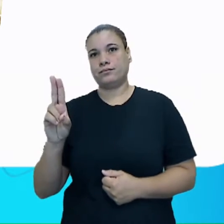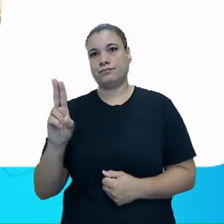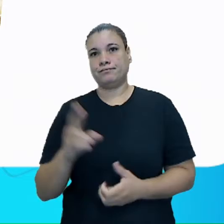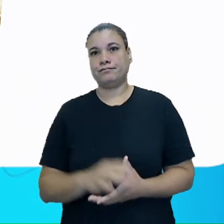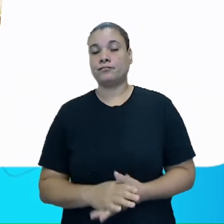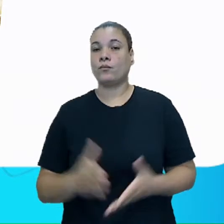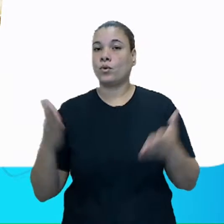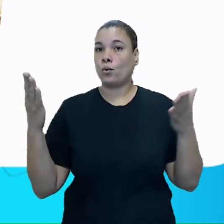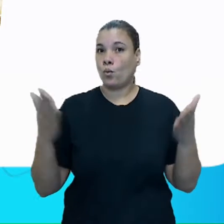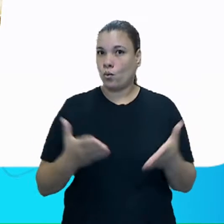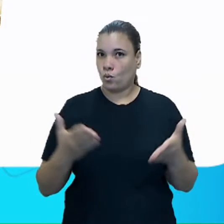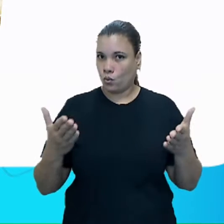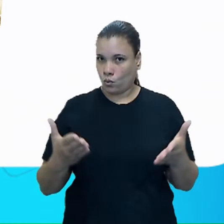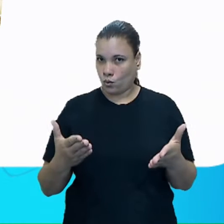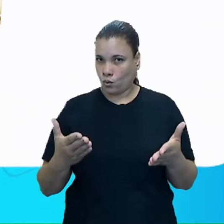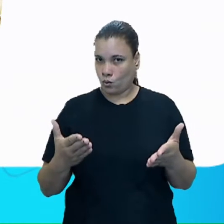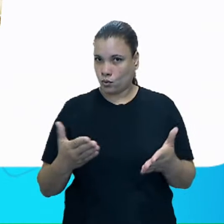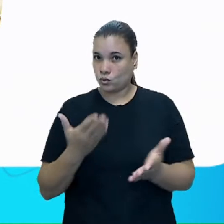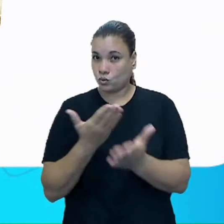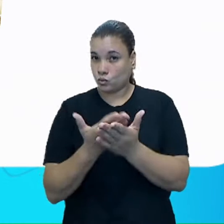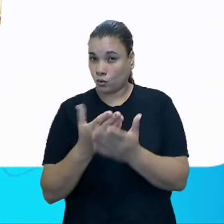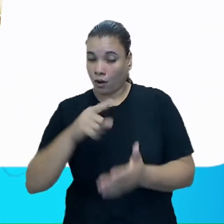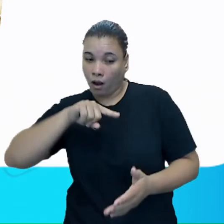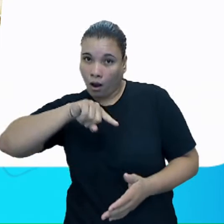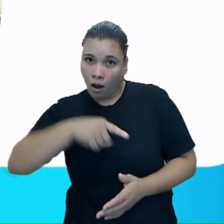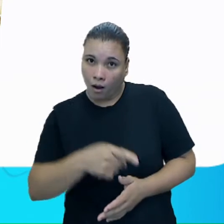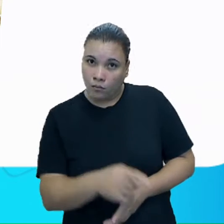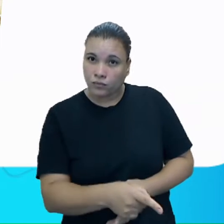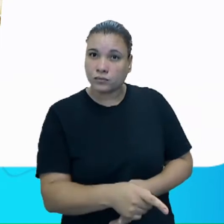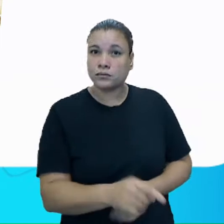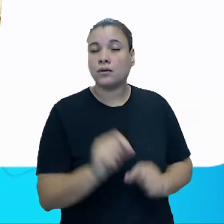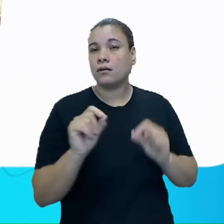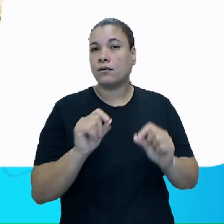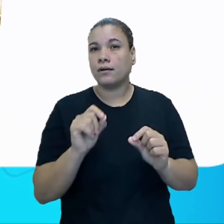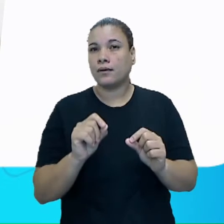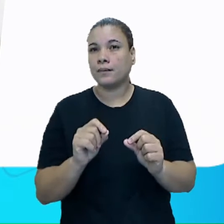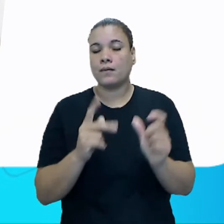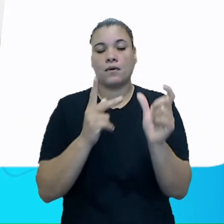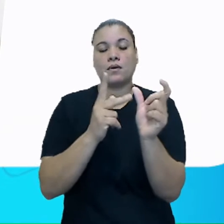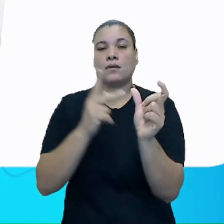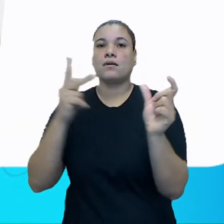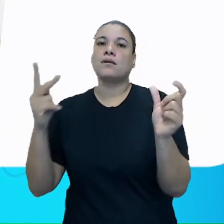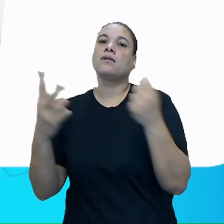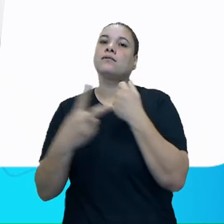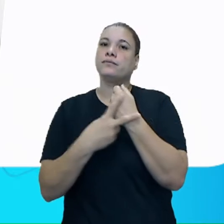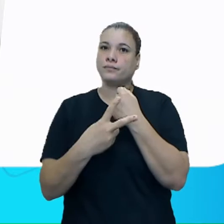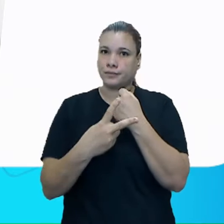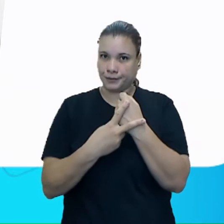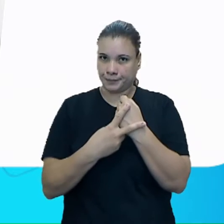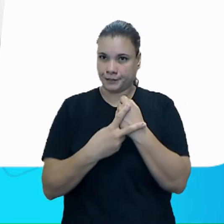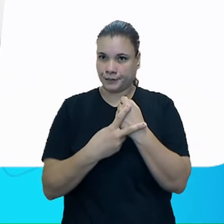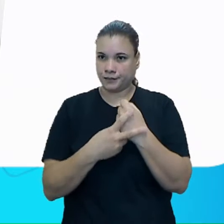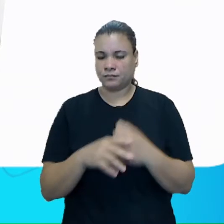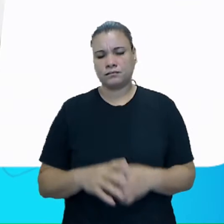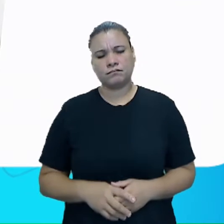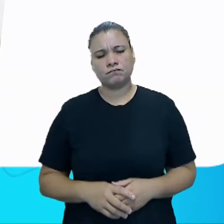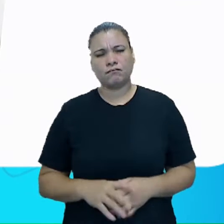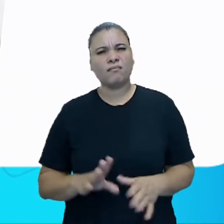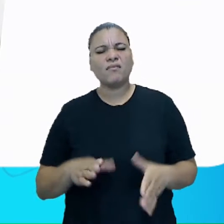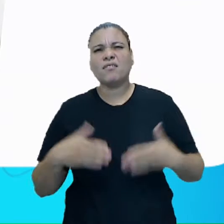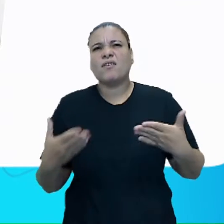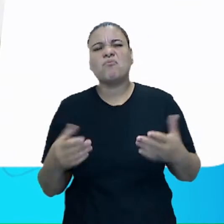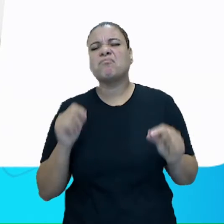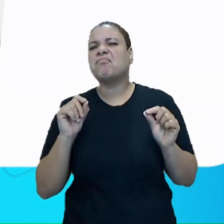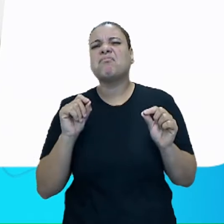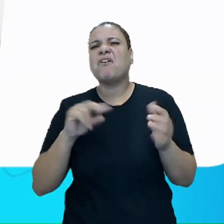Hoje falaremos exclusivamente sobre o predicado verbal. Então, o que é o predicado